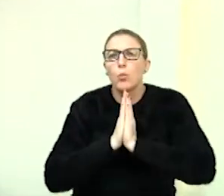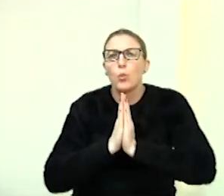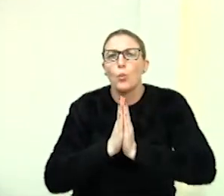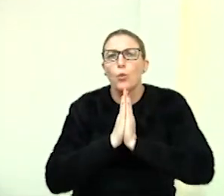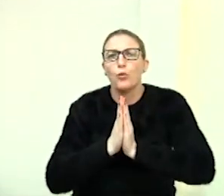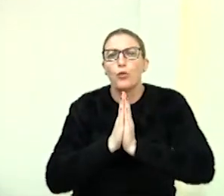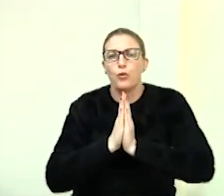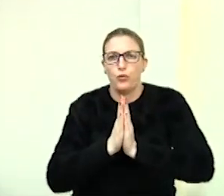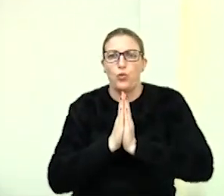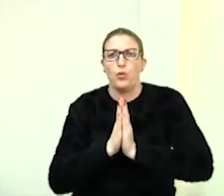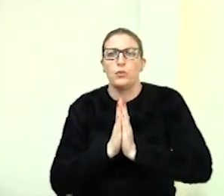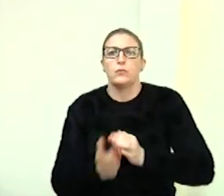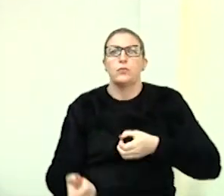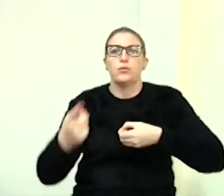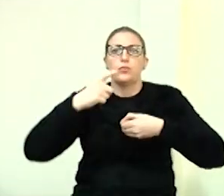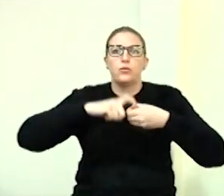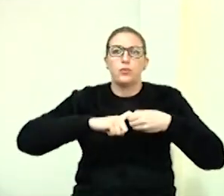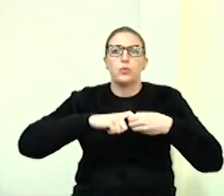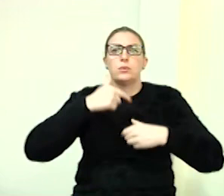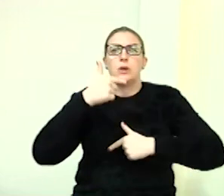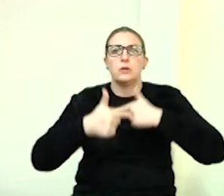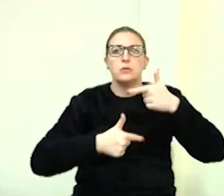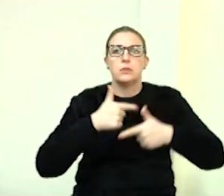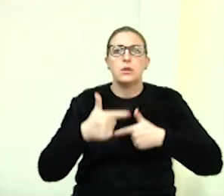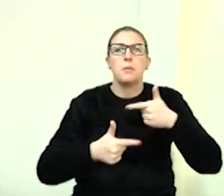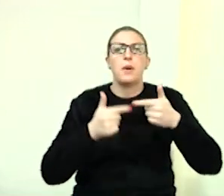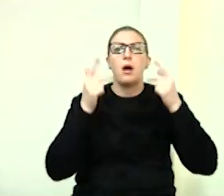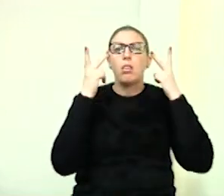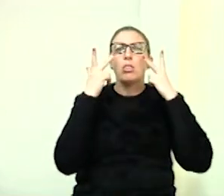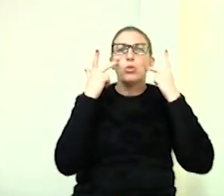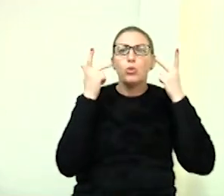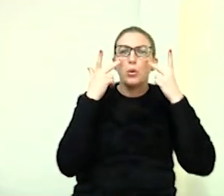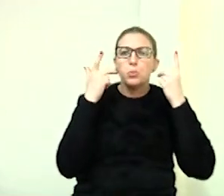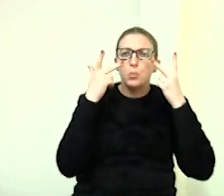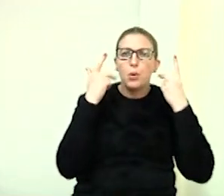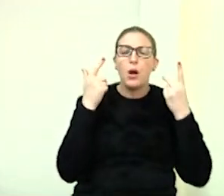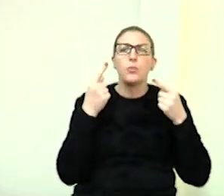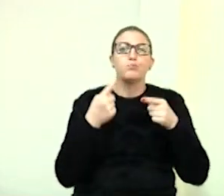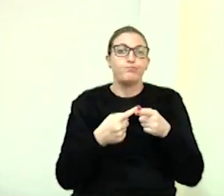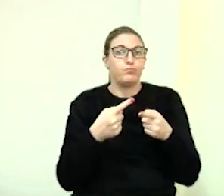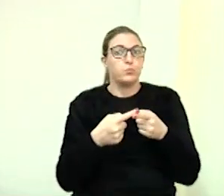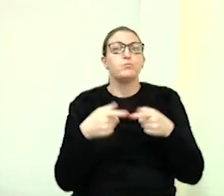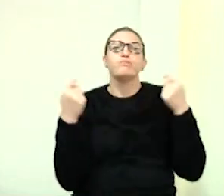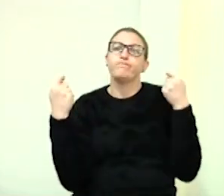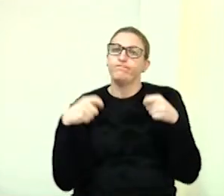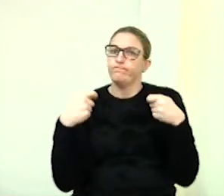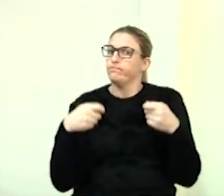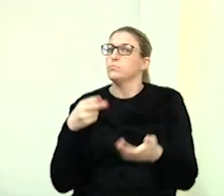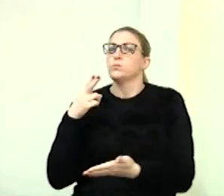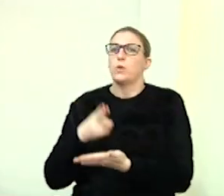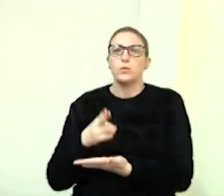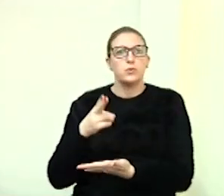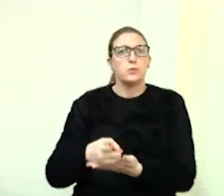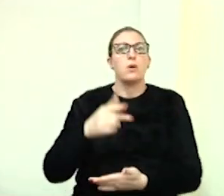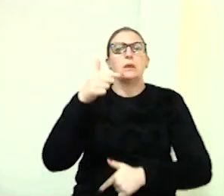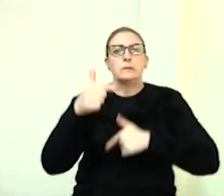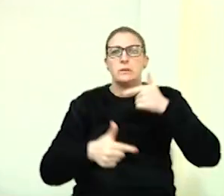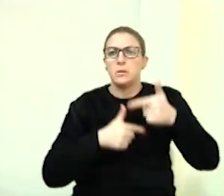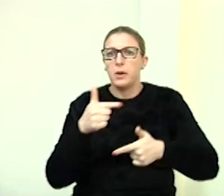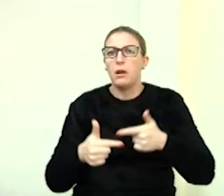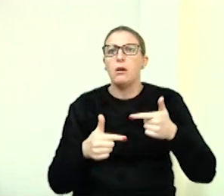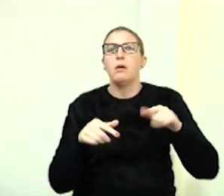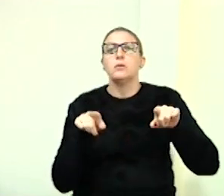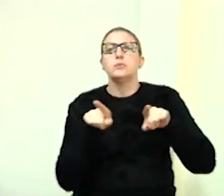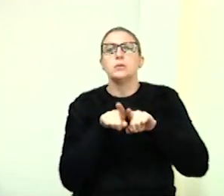voltar às atividades normais, para manter seu emprego, manter a empresa da